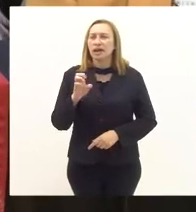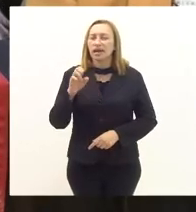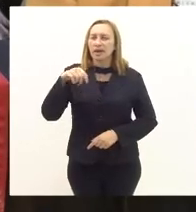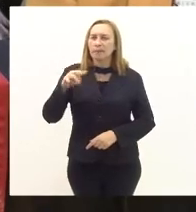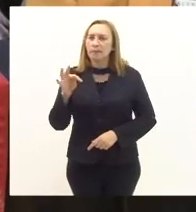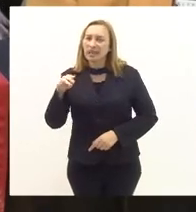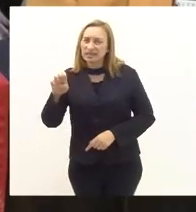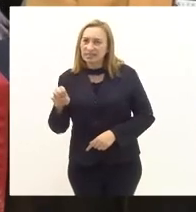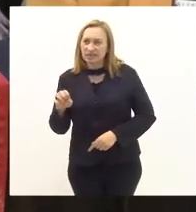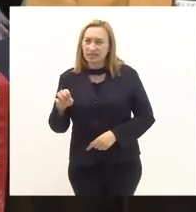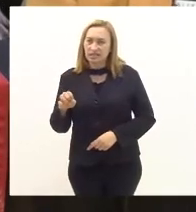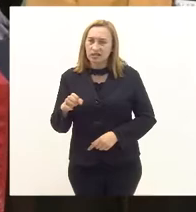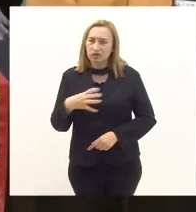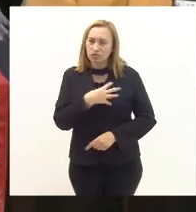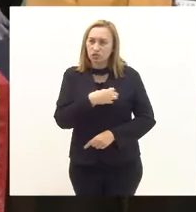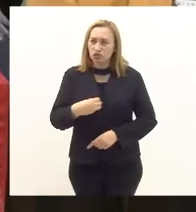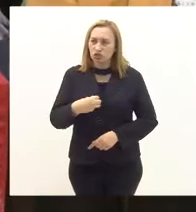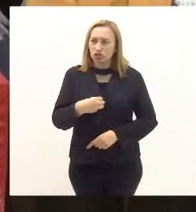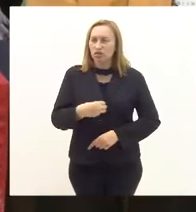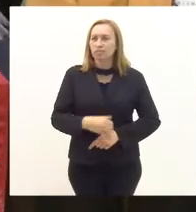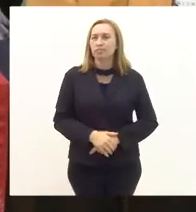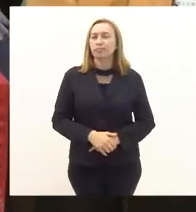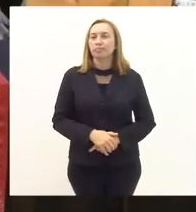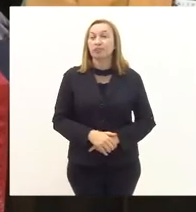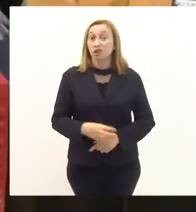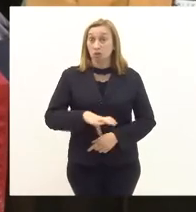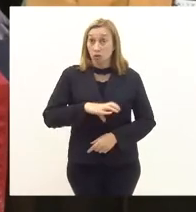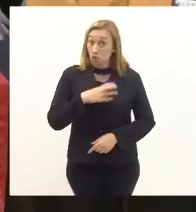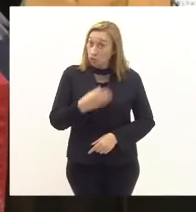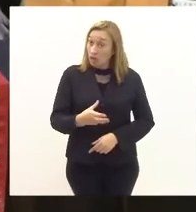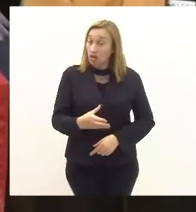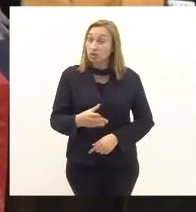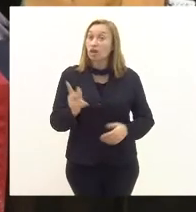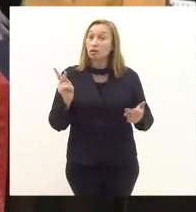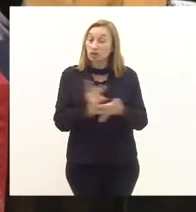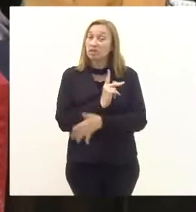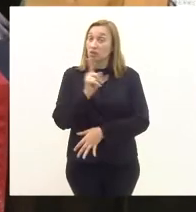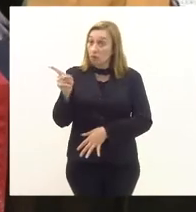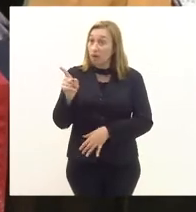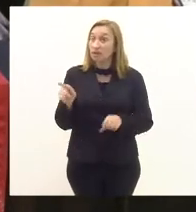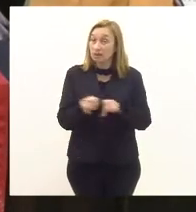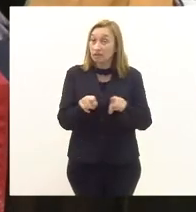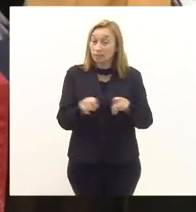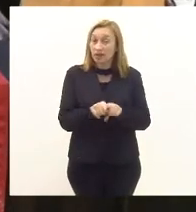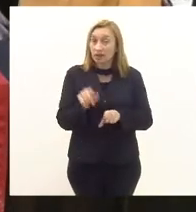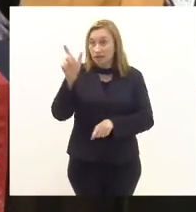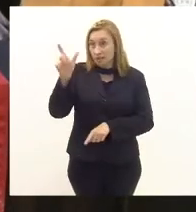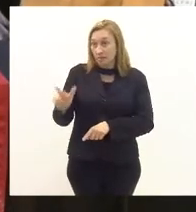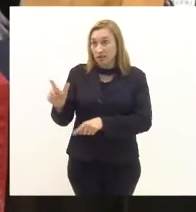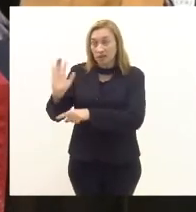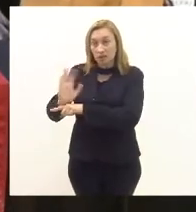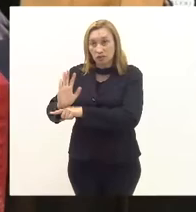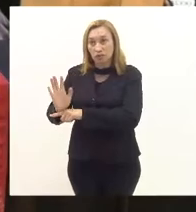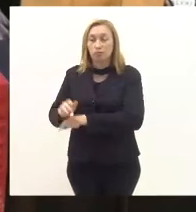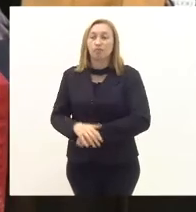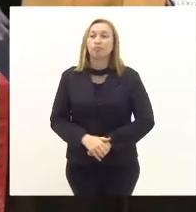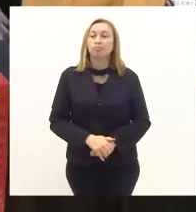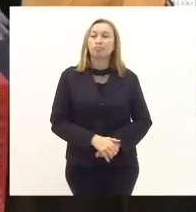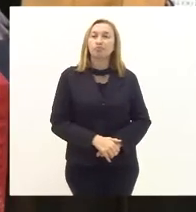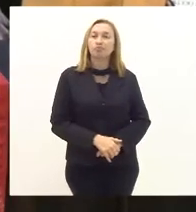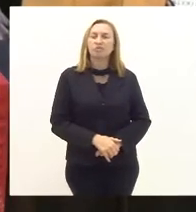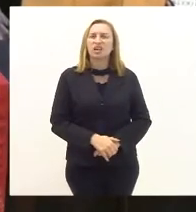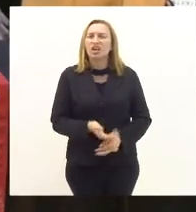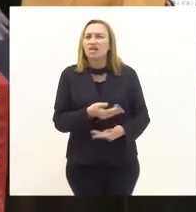que, que acontece? Ela foi muito corajosa, porque isso aconteceu com ela também, ela é personagem do filme. E